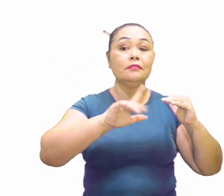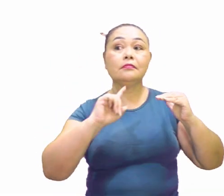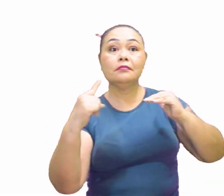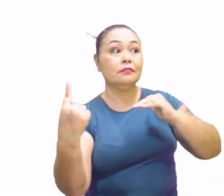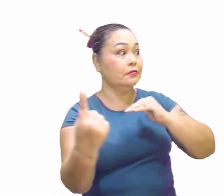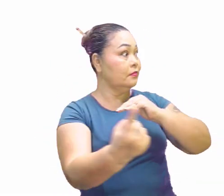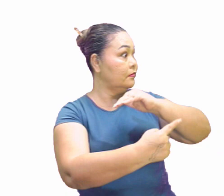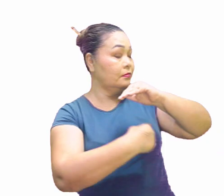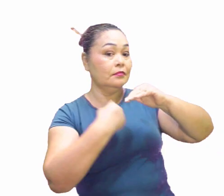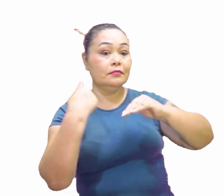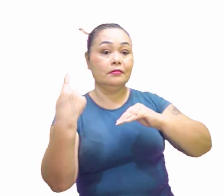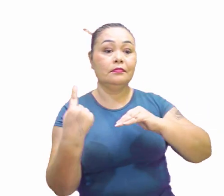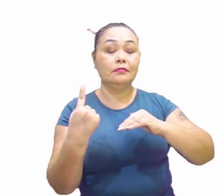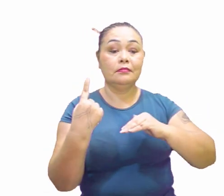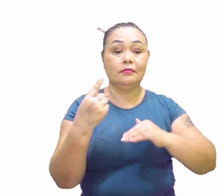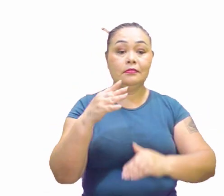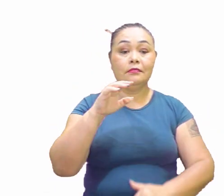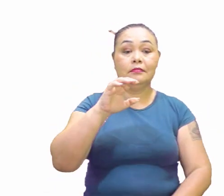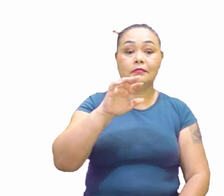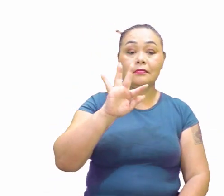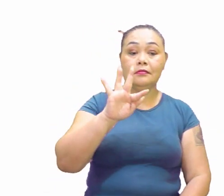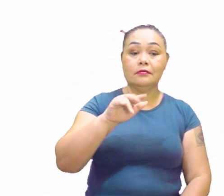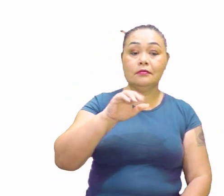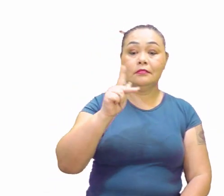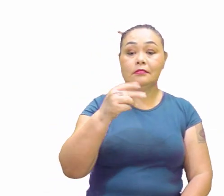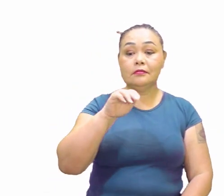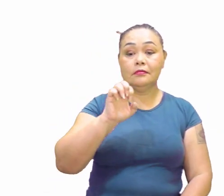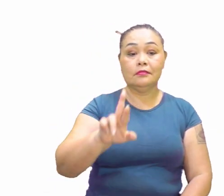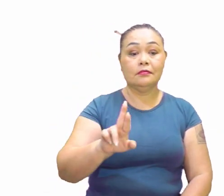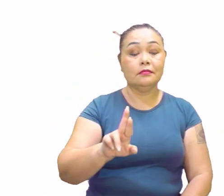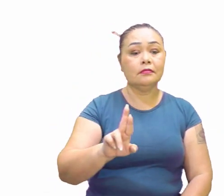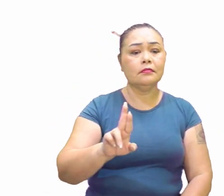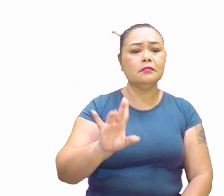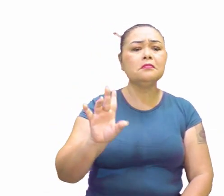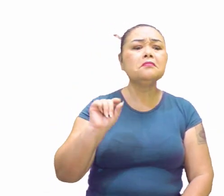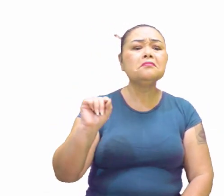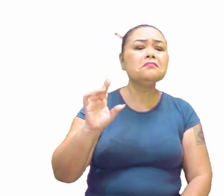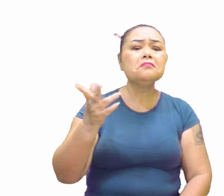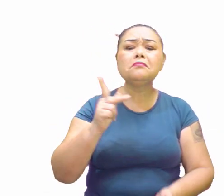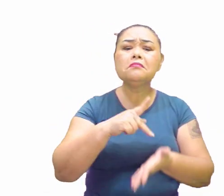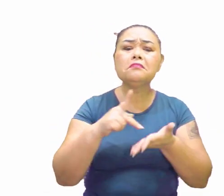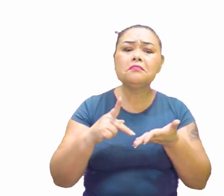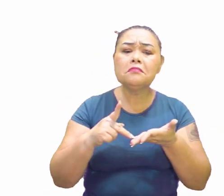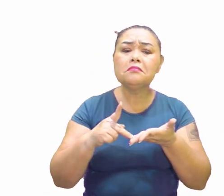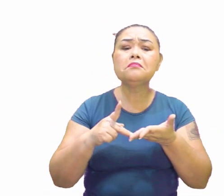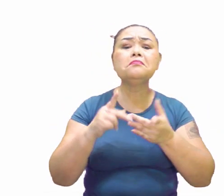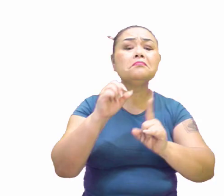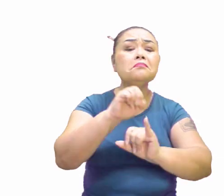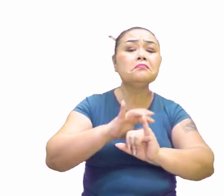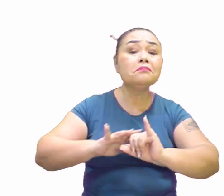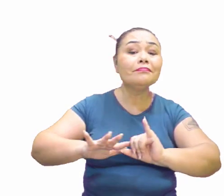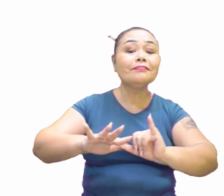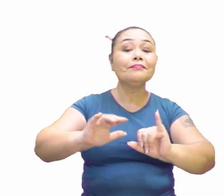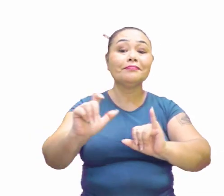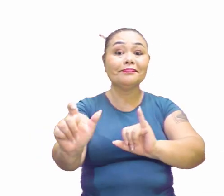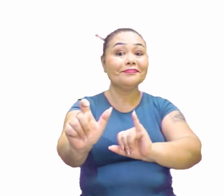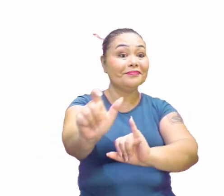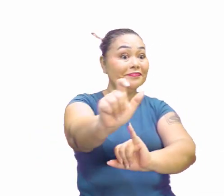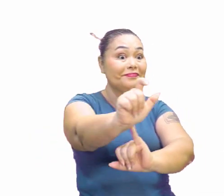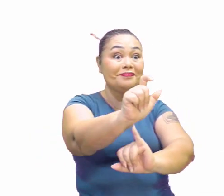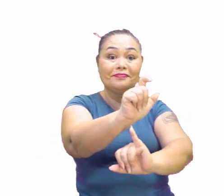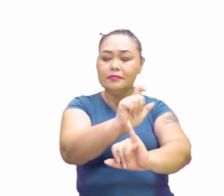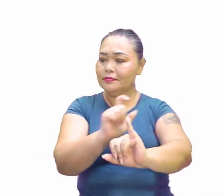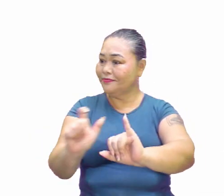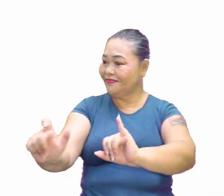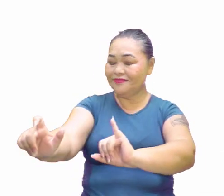ambiente circundante. Aqui é Ernest Fischer. Que é poesia? Uma ilha cercada de palavras